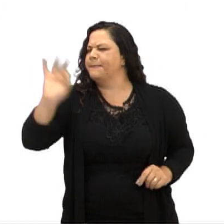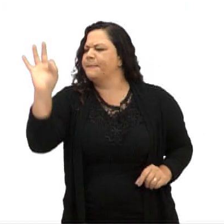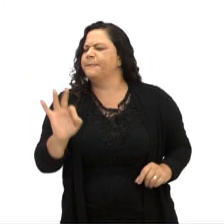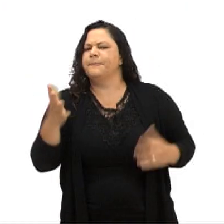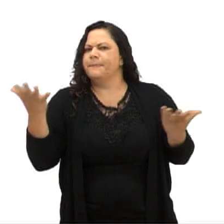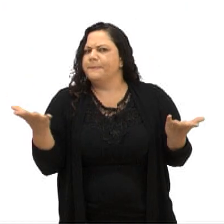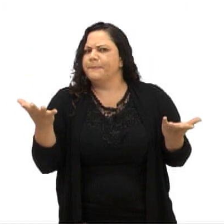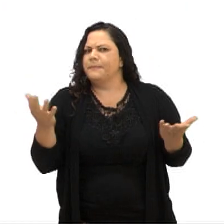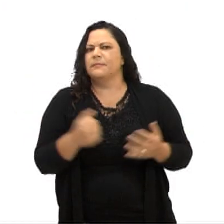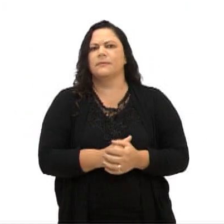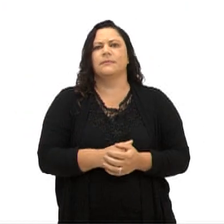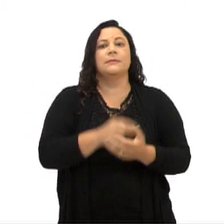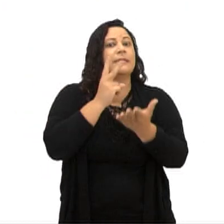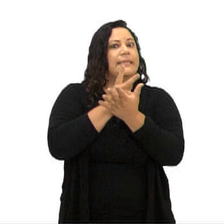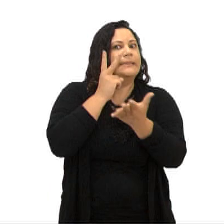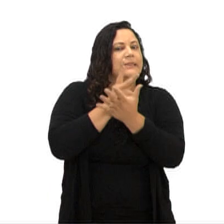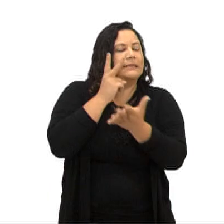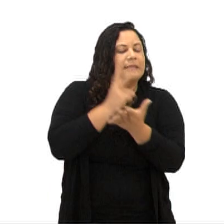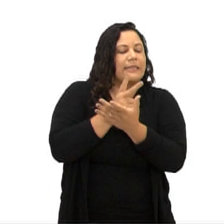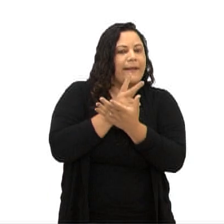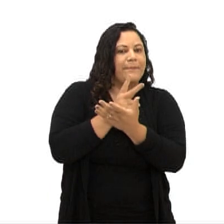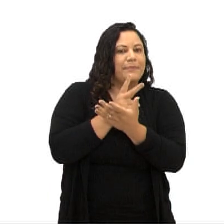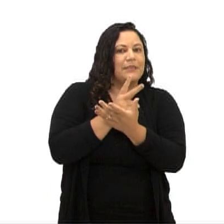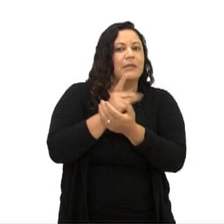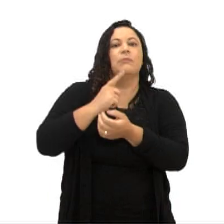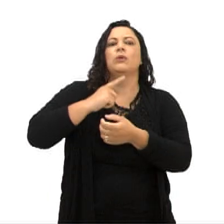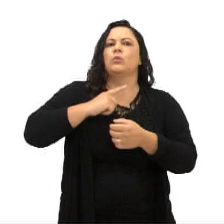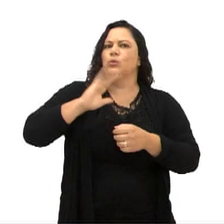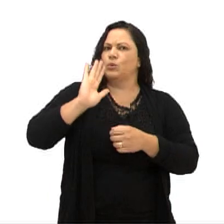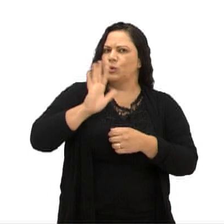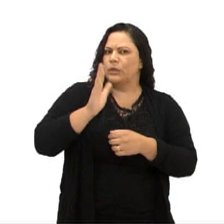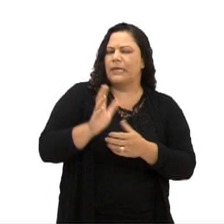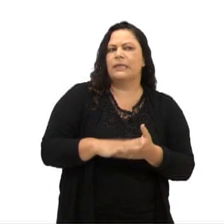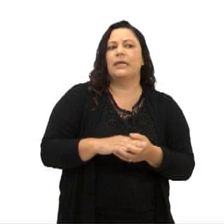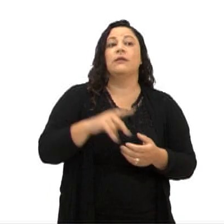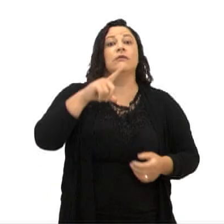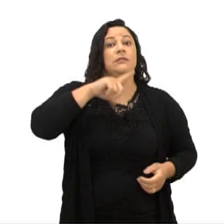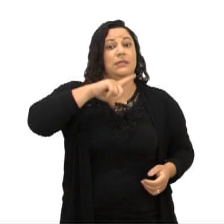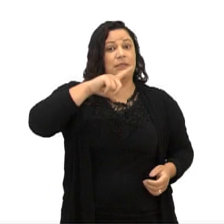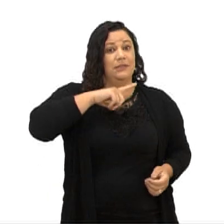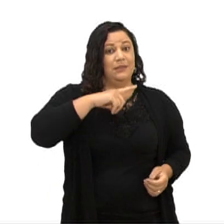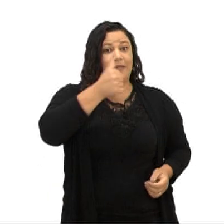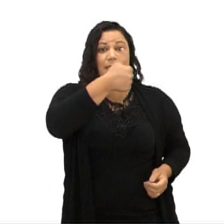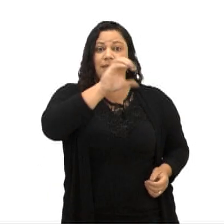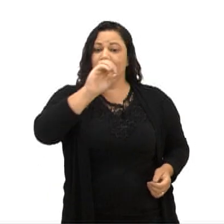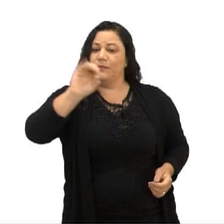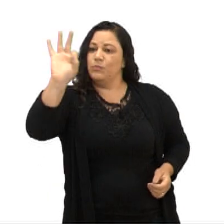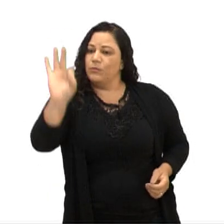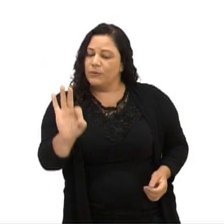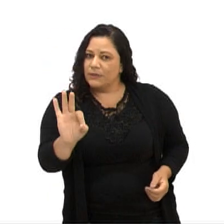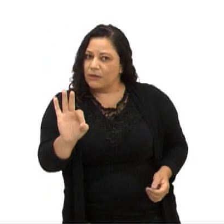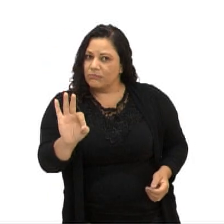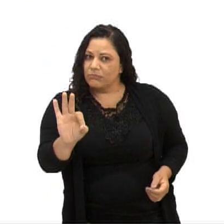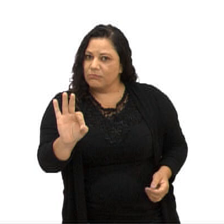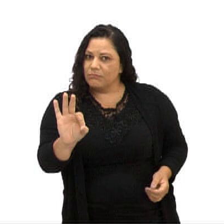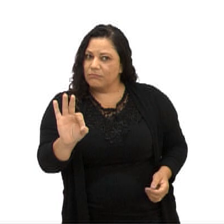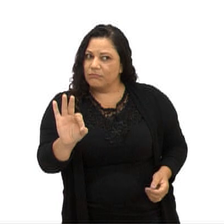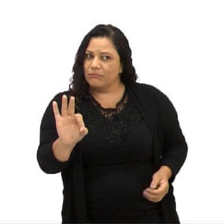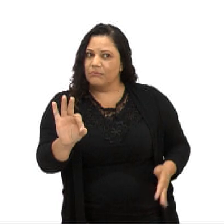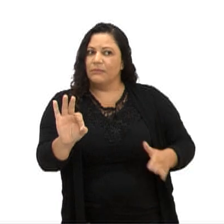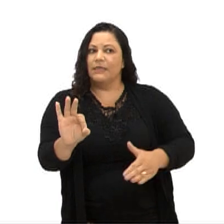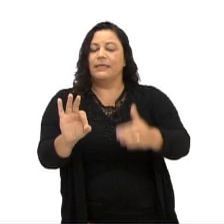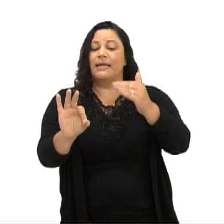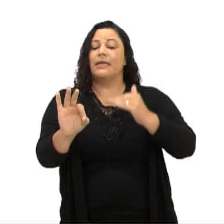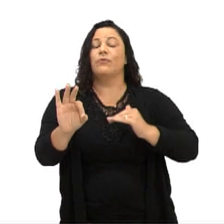do 100%? Sempre comecem por aqueles valores que vocês já têm. Ou seja, vocês têm o total de 100% e têm uma parte da